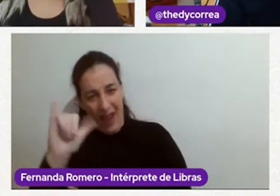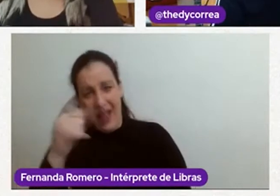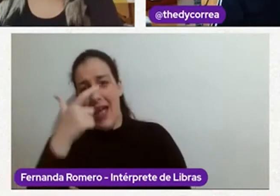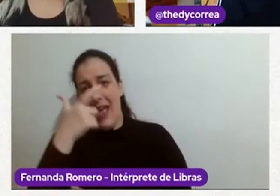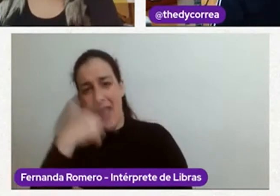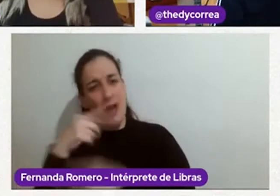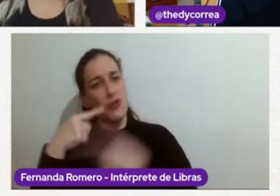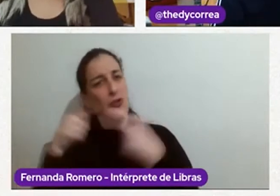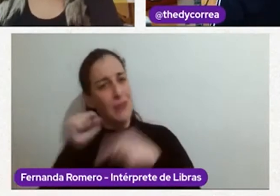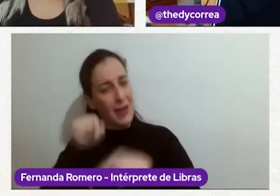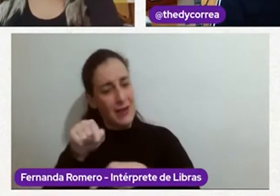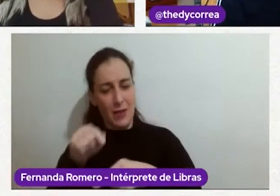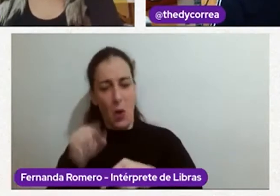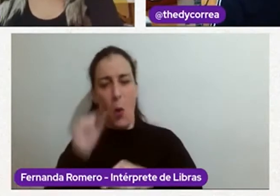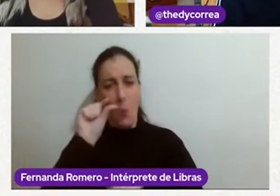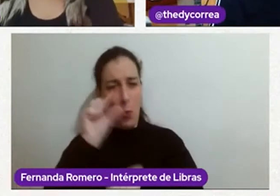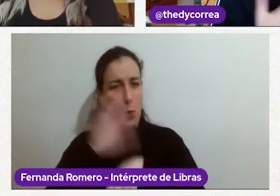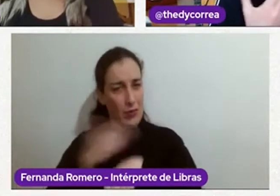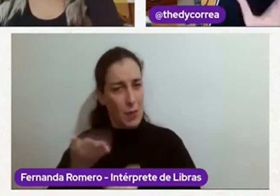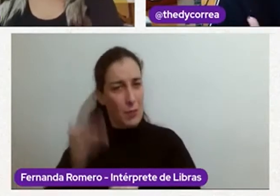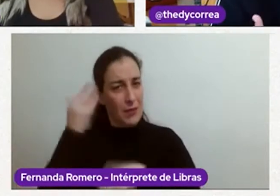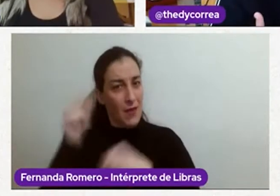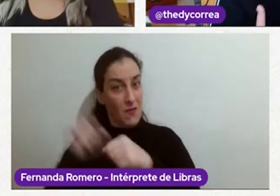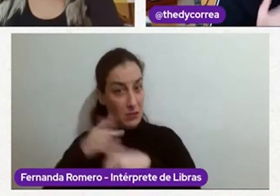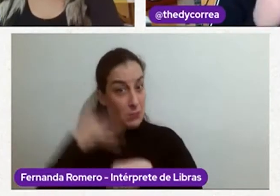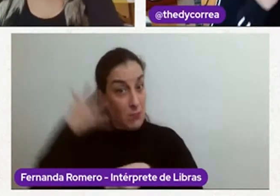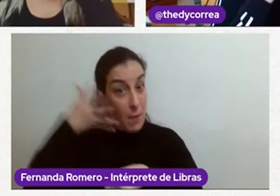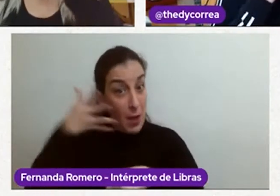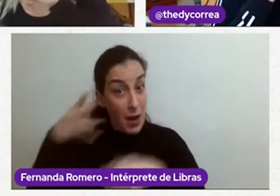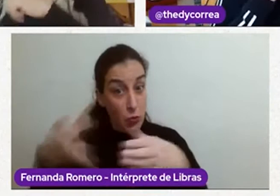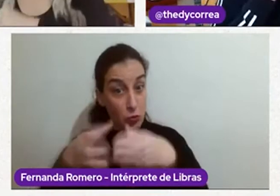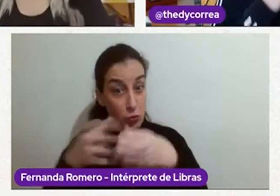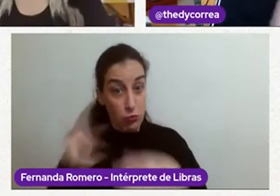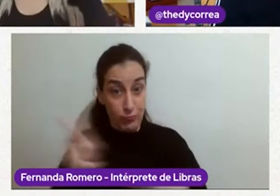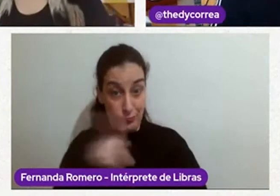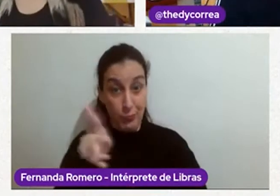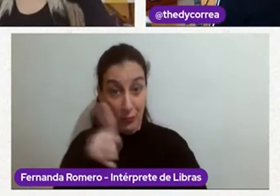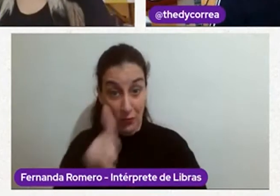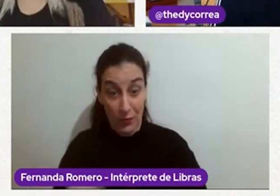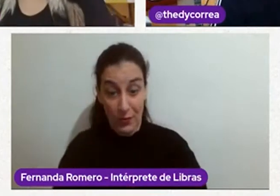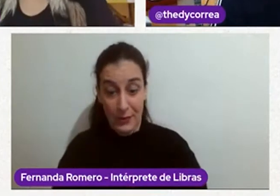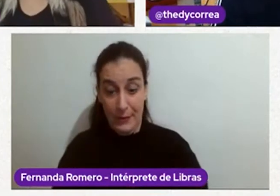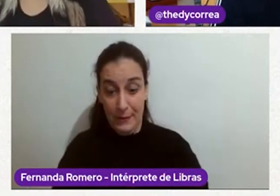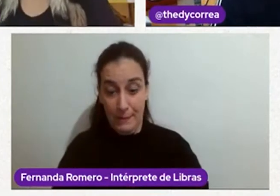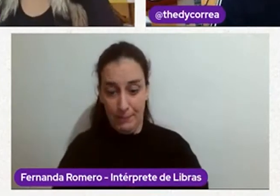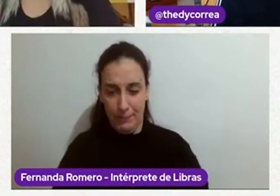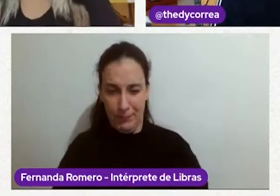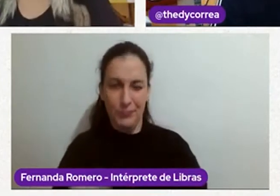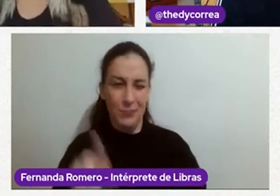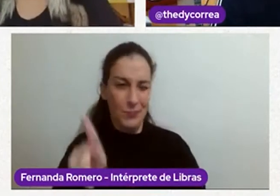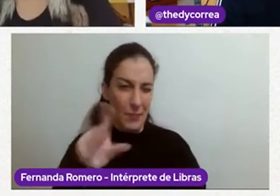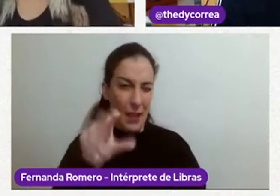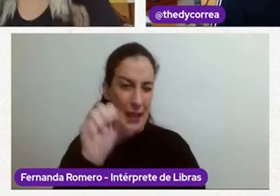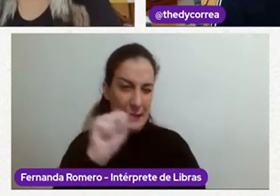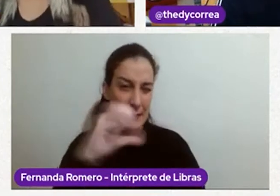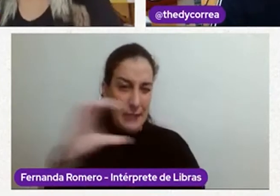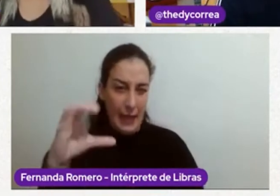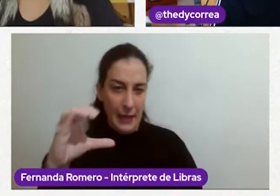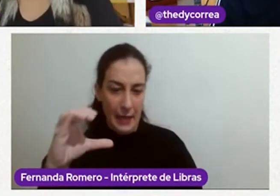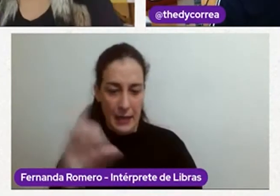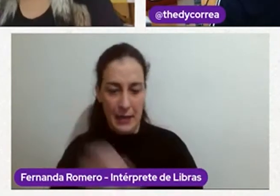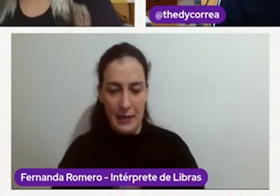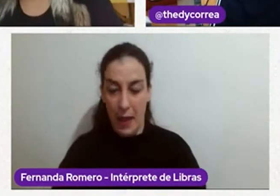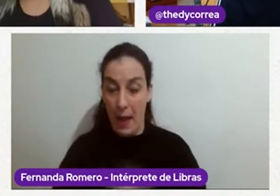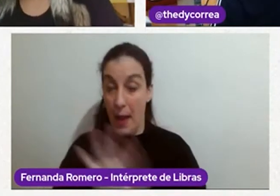uma palestra recente para um grupo de educadores de Santa Catarina. Foram cerca de